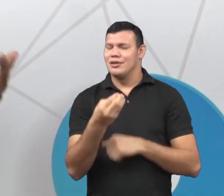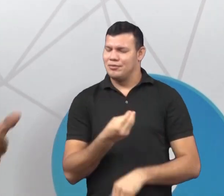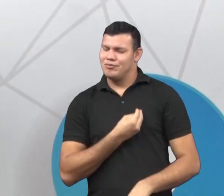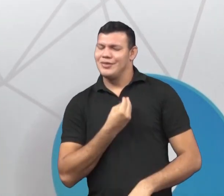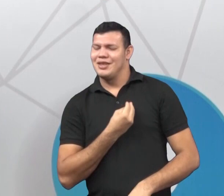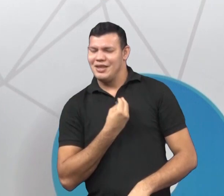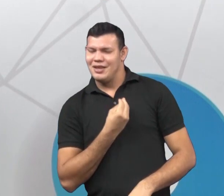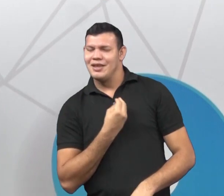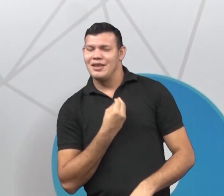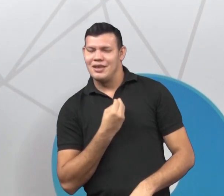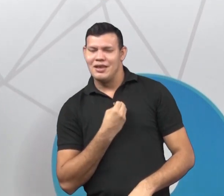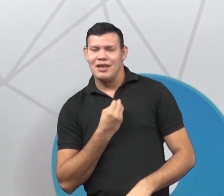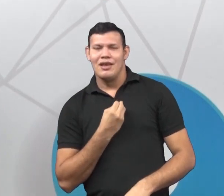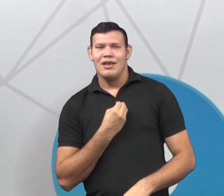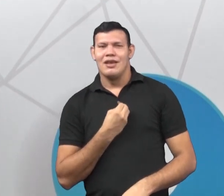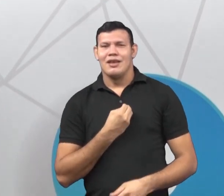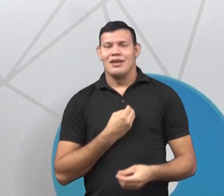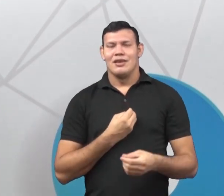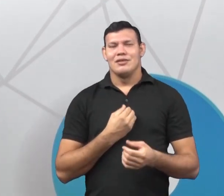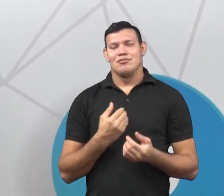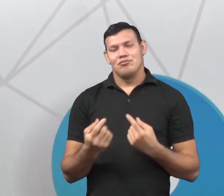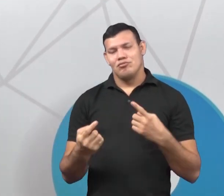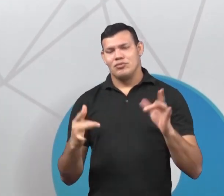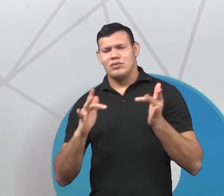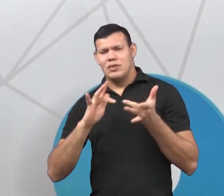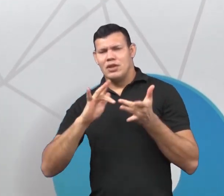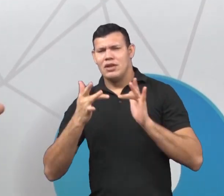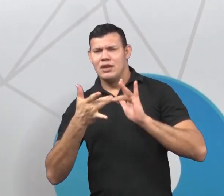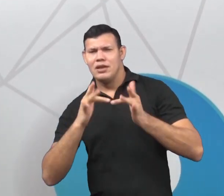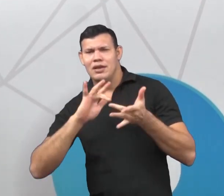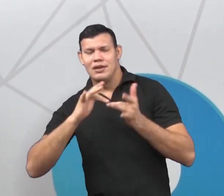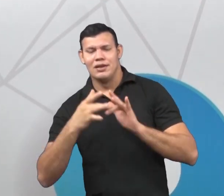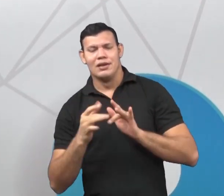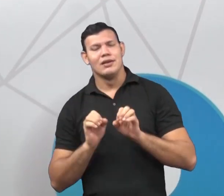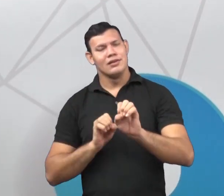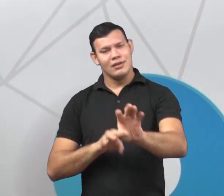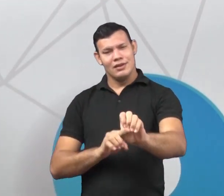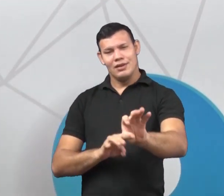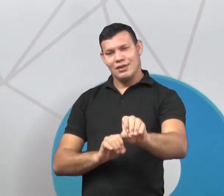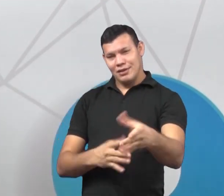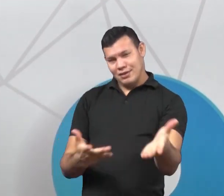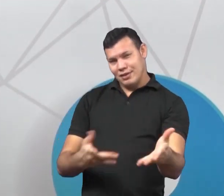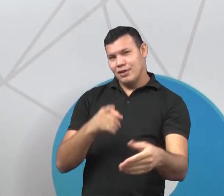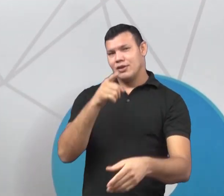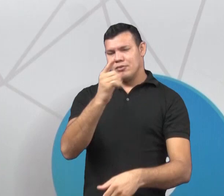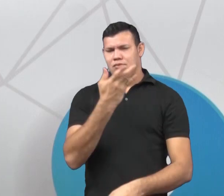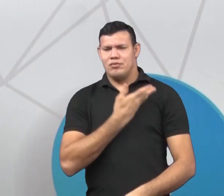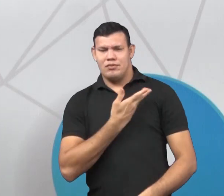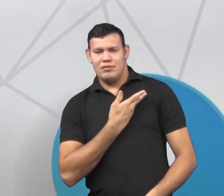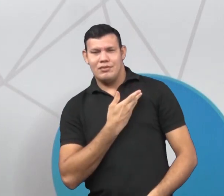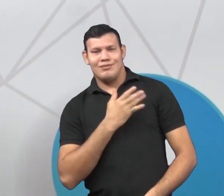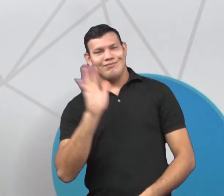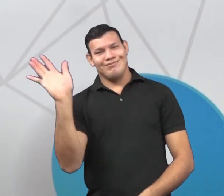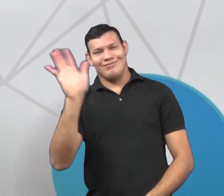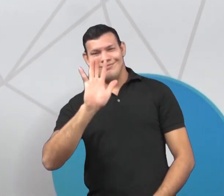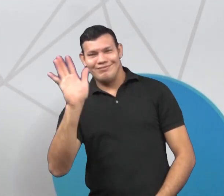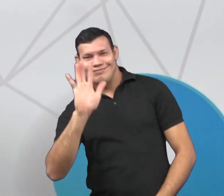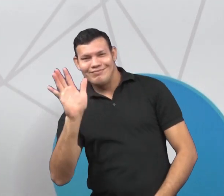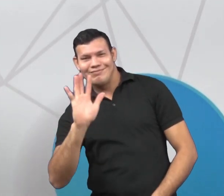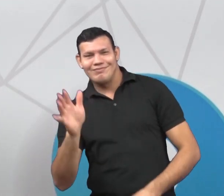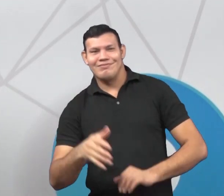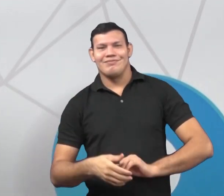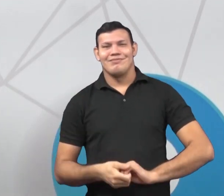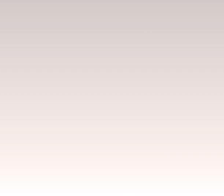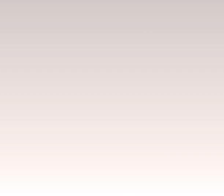para compartilhar as amizades e o convívio da educação junto com seus colegas. Então, até um outro dia. Muito obrigado.